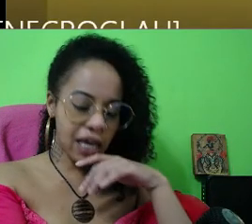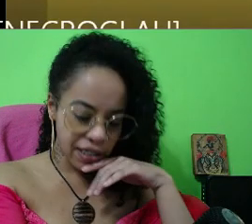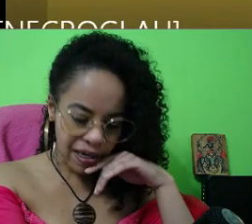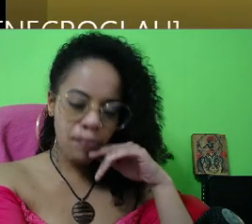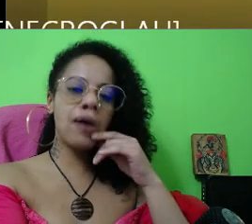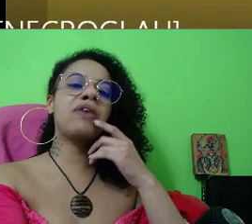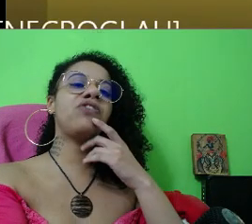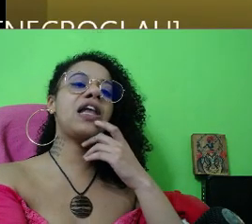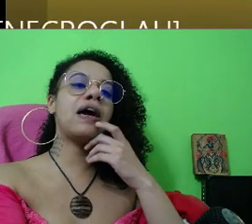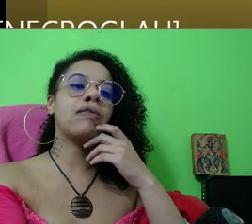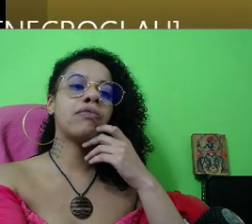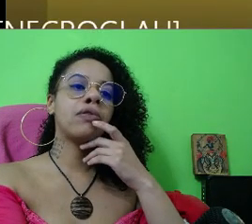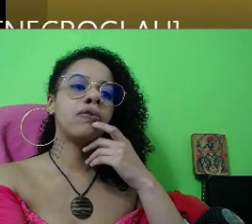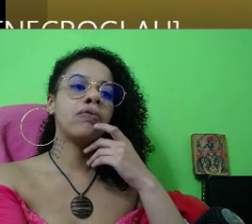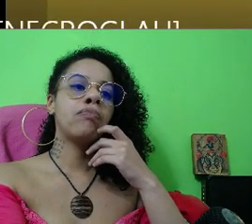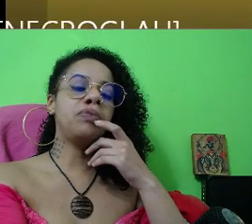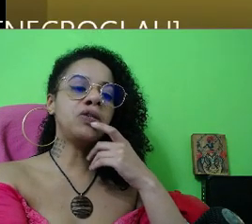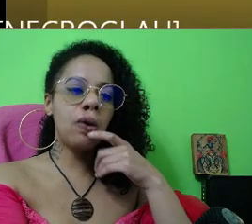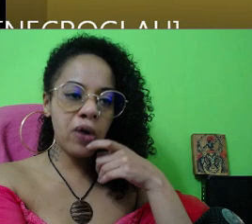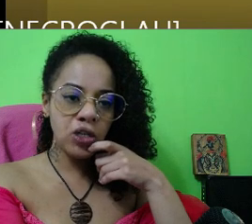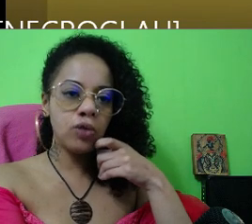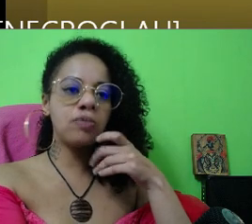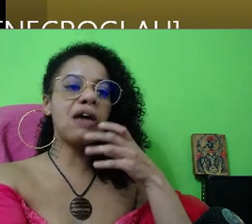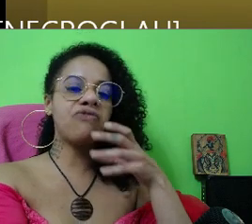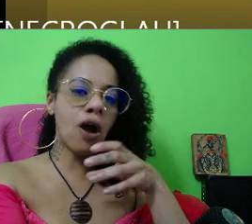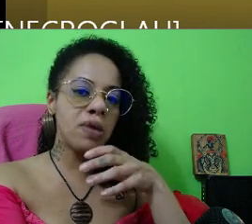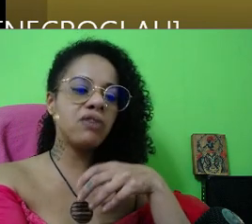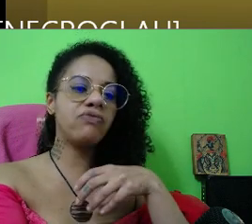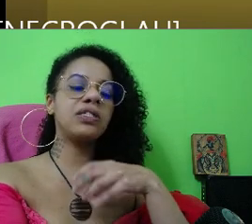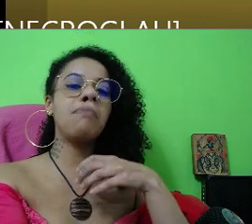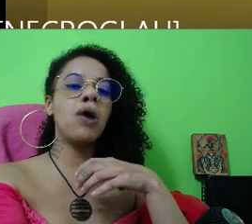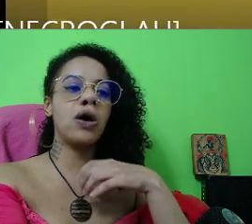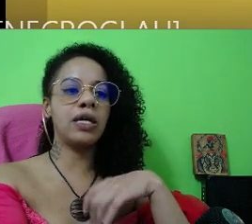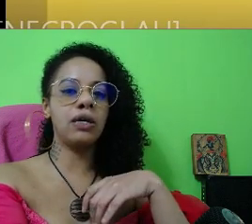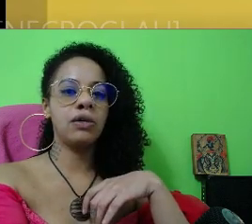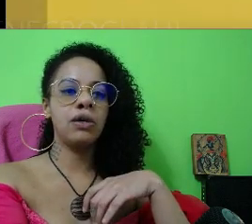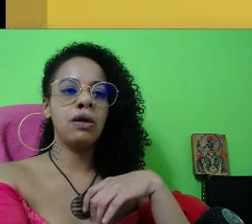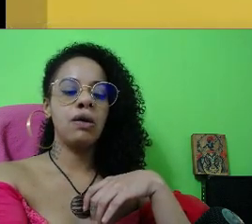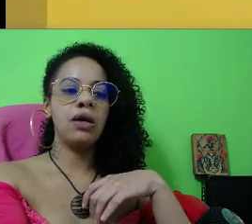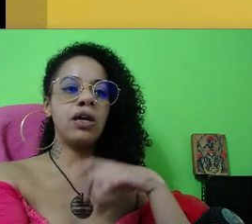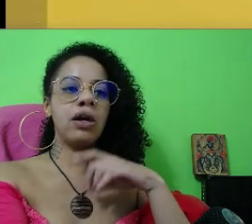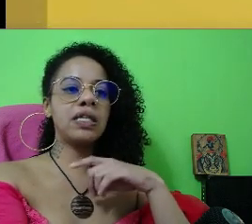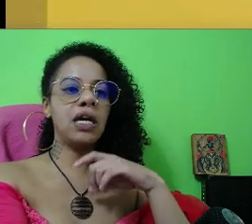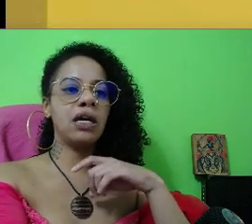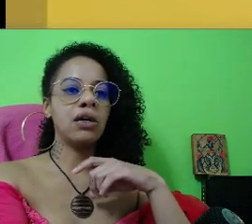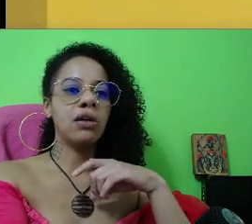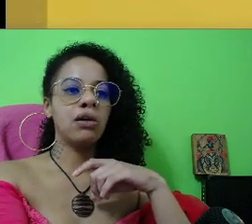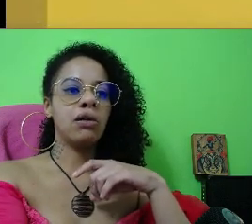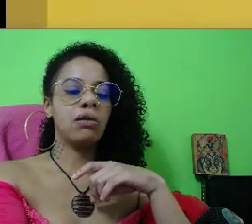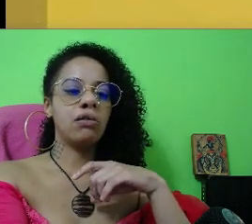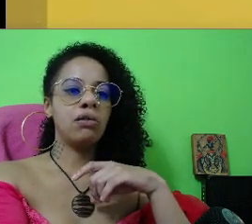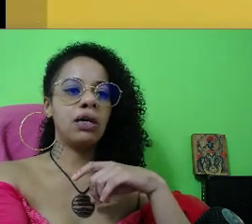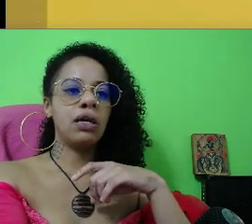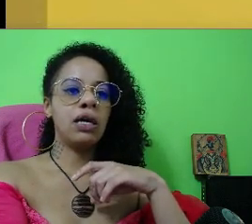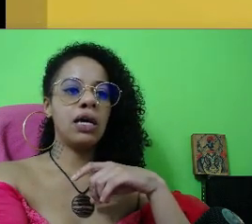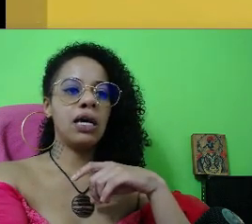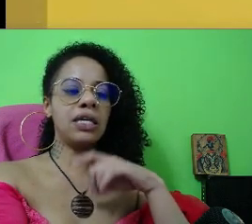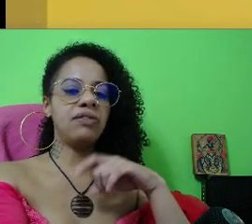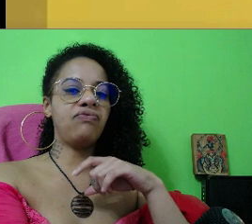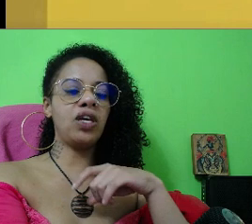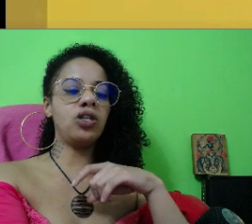tem que saber para falar principalmente da forma que você aborda e eu assim